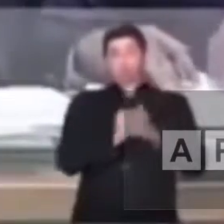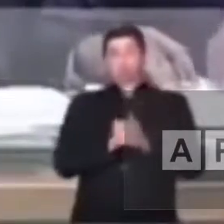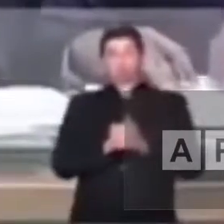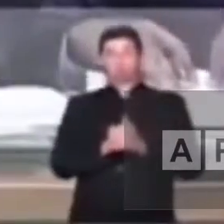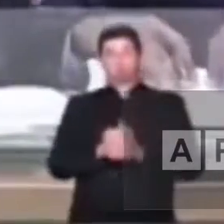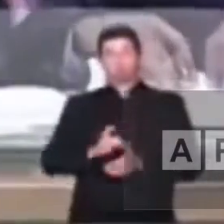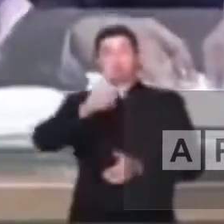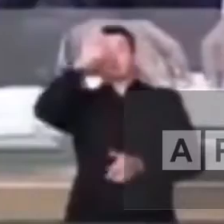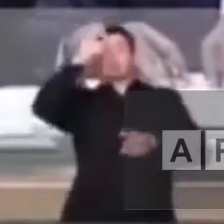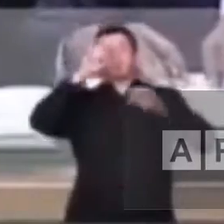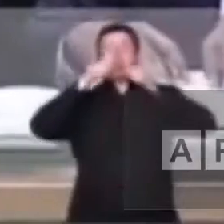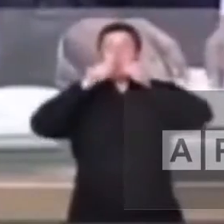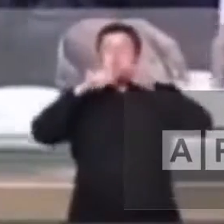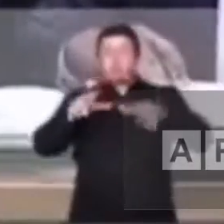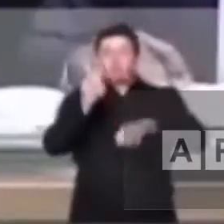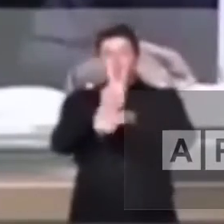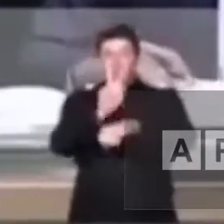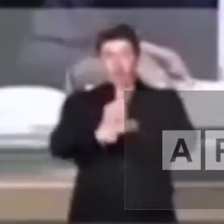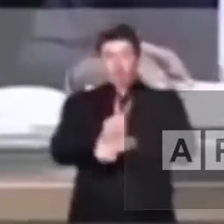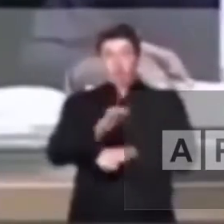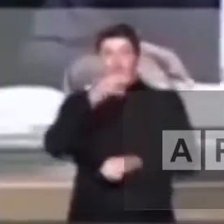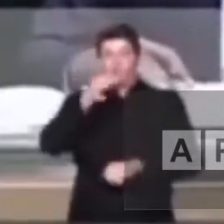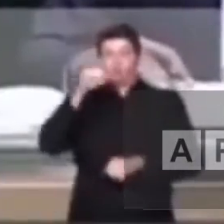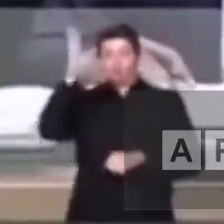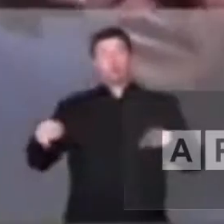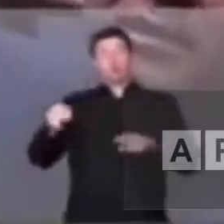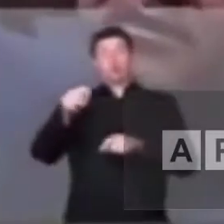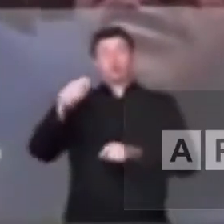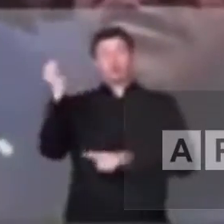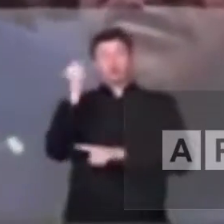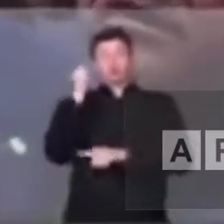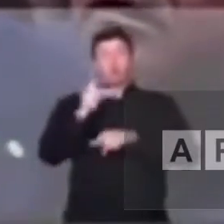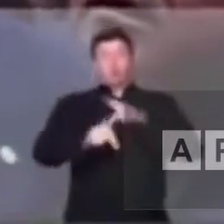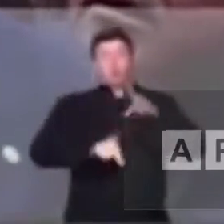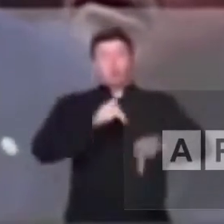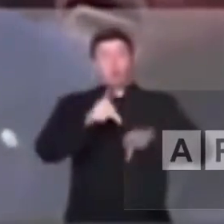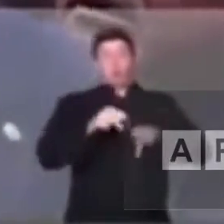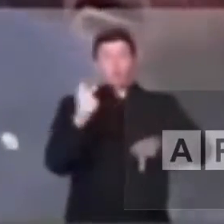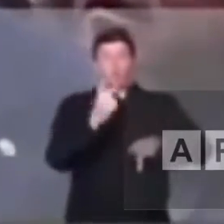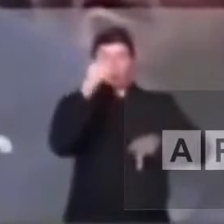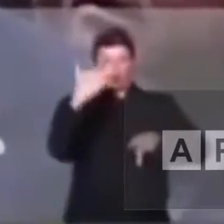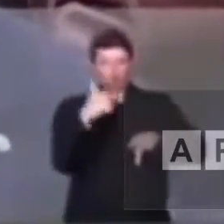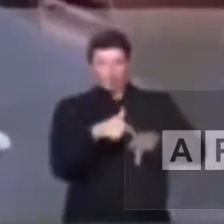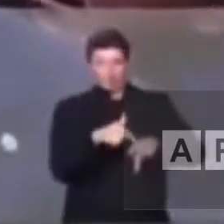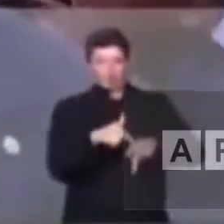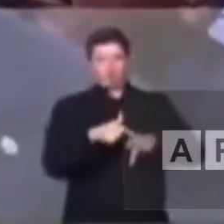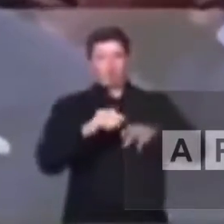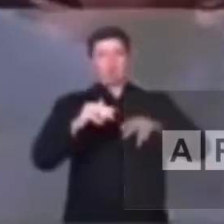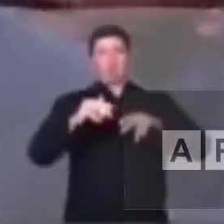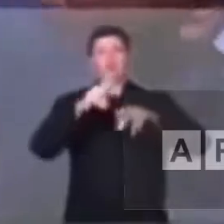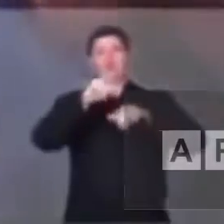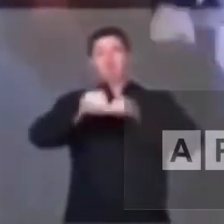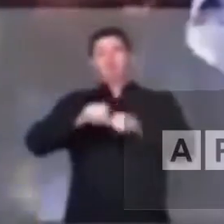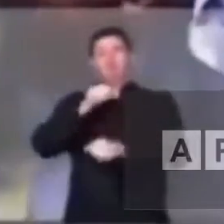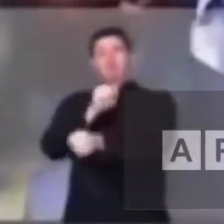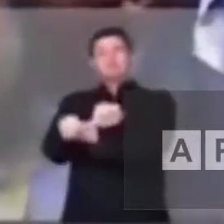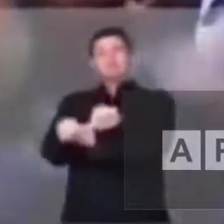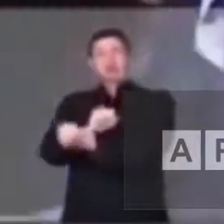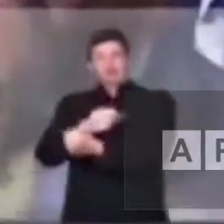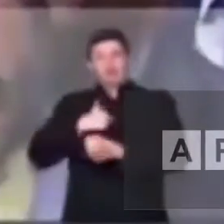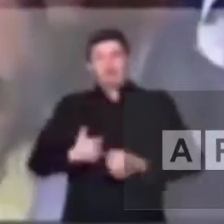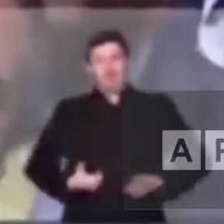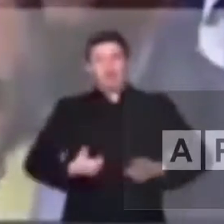Que Deus possa estar protegendo essa nação. Um povo sem virtude acaba por ser escravo.